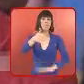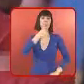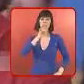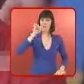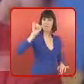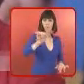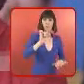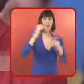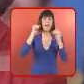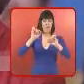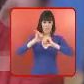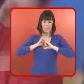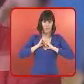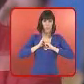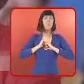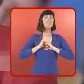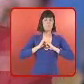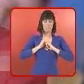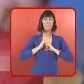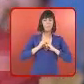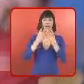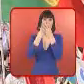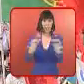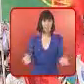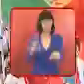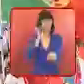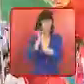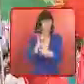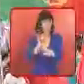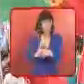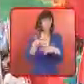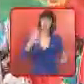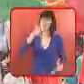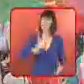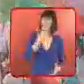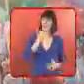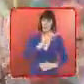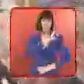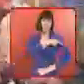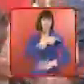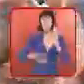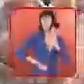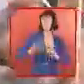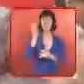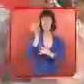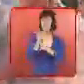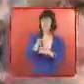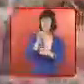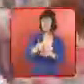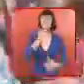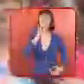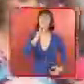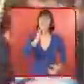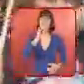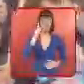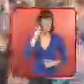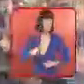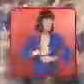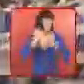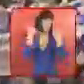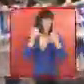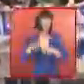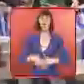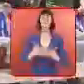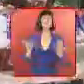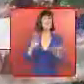mãos, nas nossas mãos, dar a volta a isto. Com a CDU mais forte, sim, é possível uma